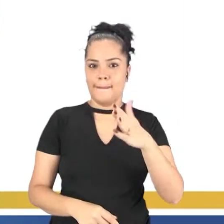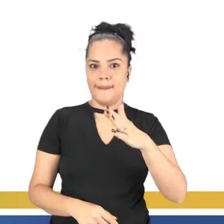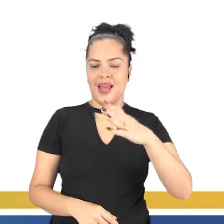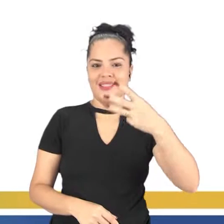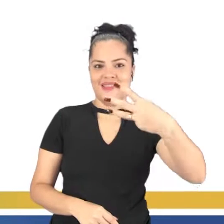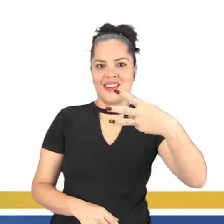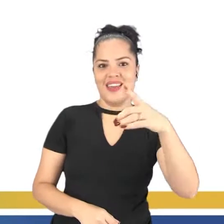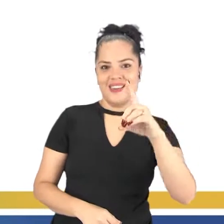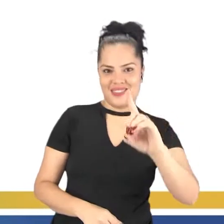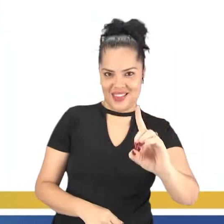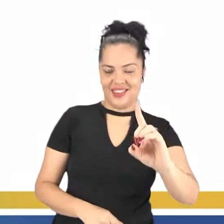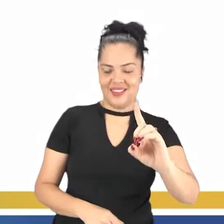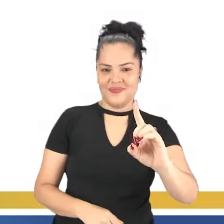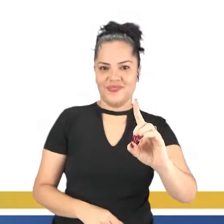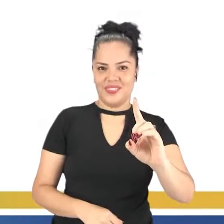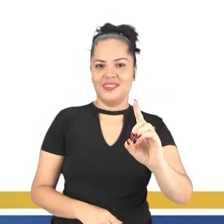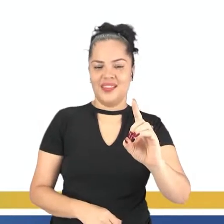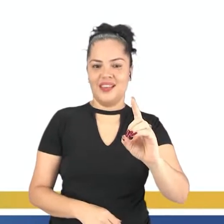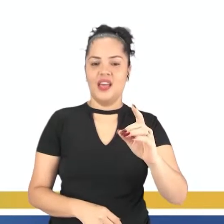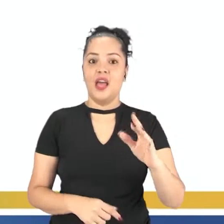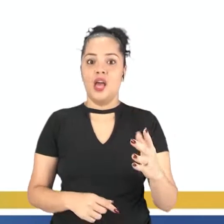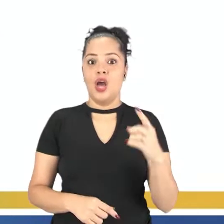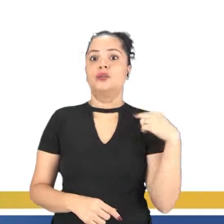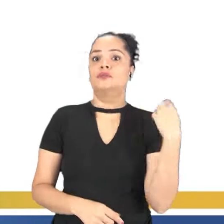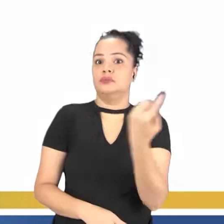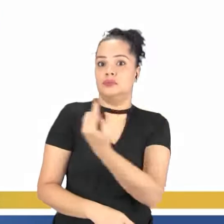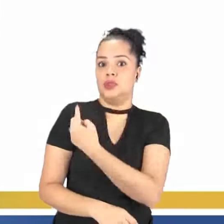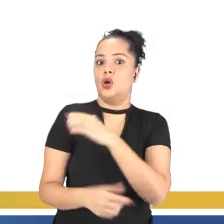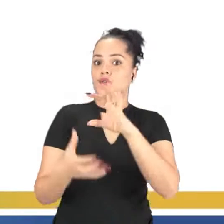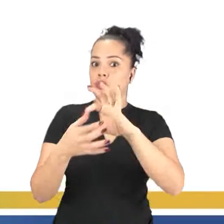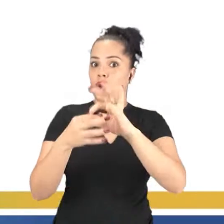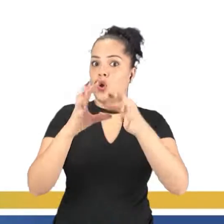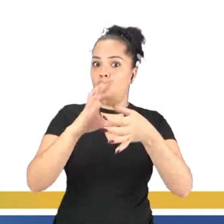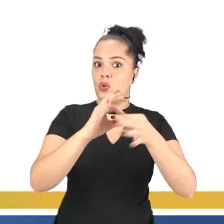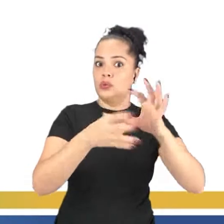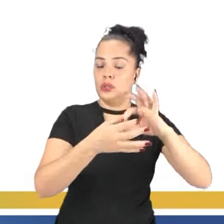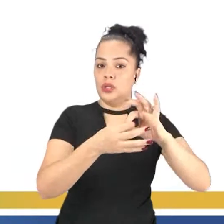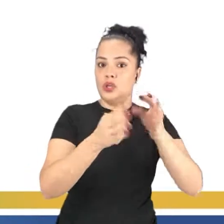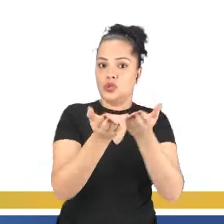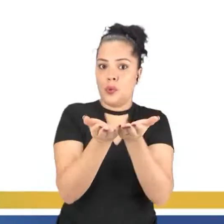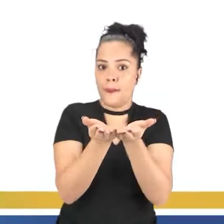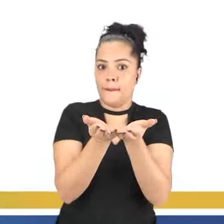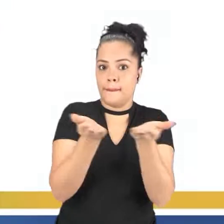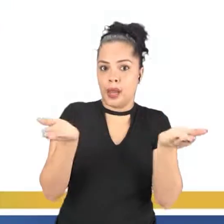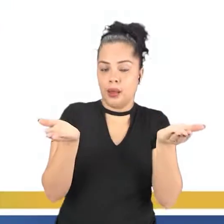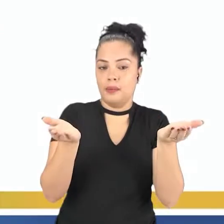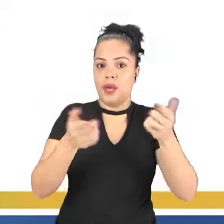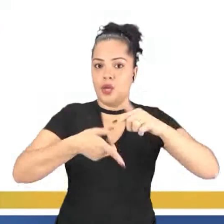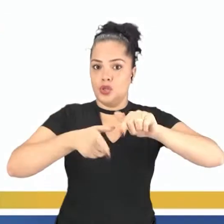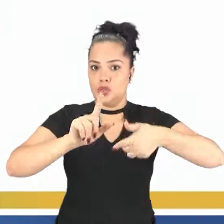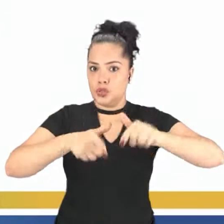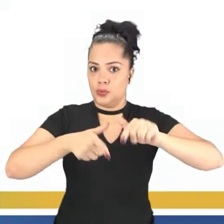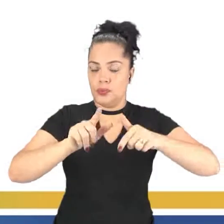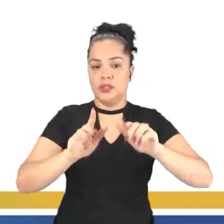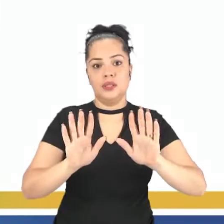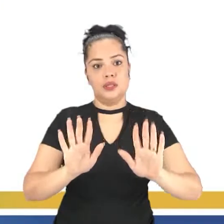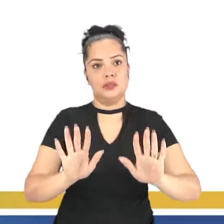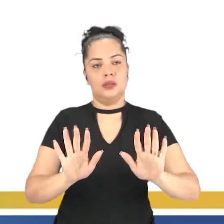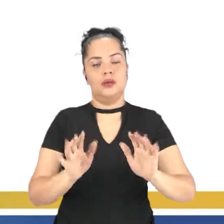dimensões. Então, nós não estamos aqui num contexto de geometria plana, mas sim num contexto de geometria